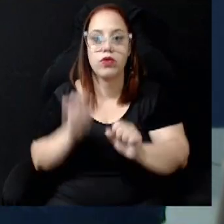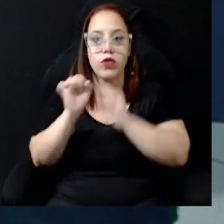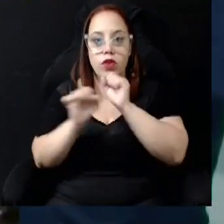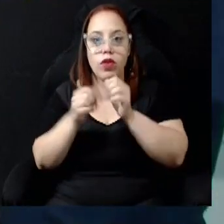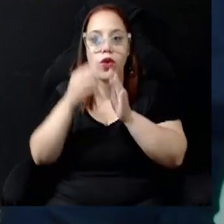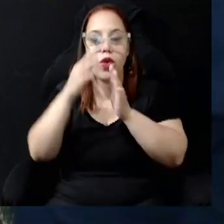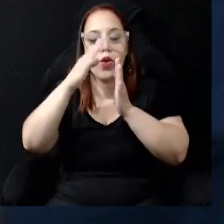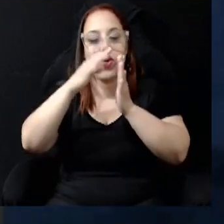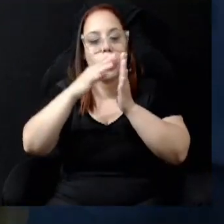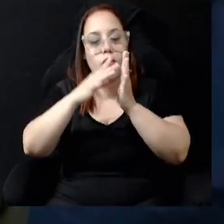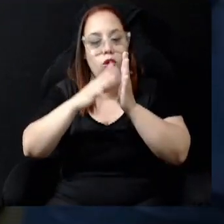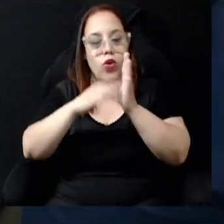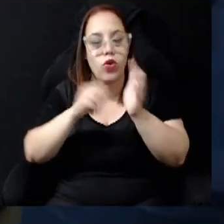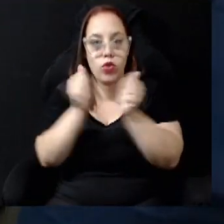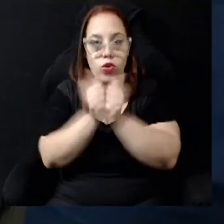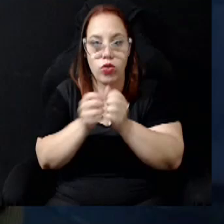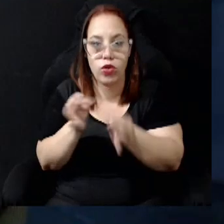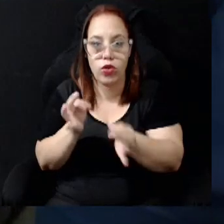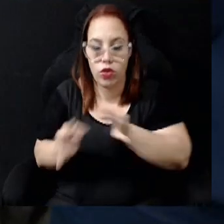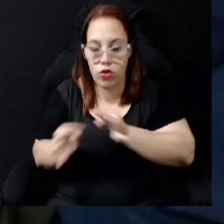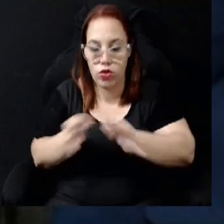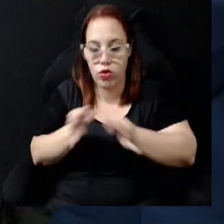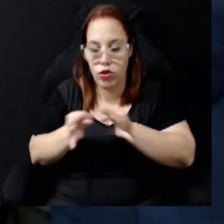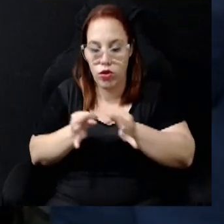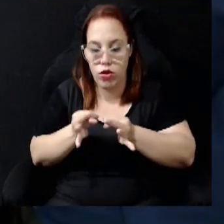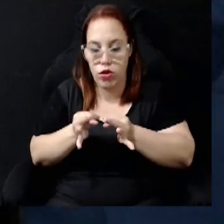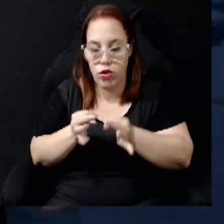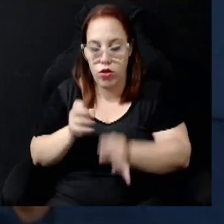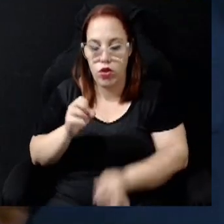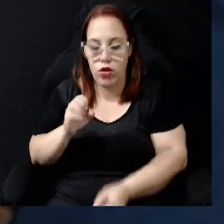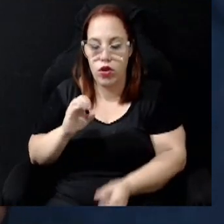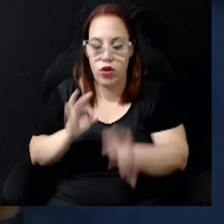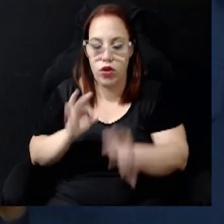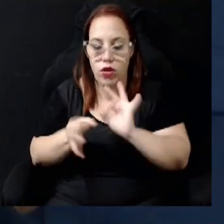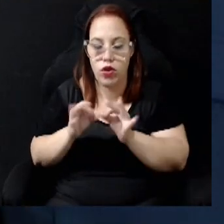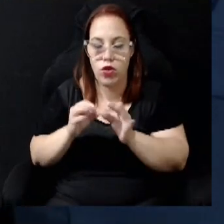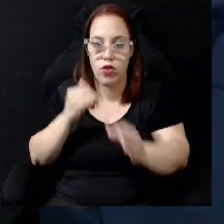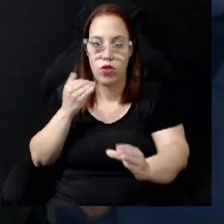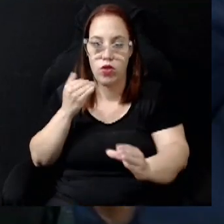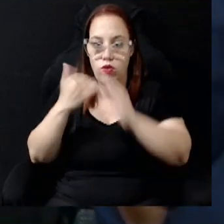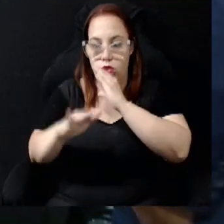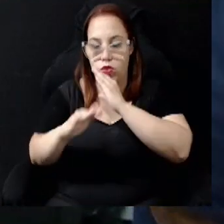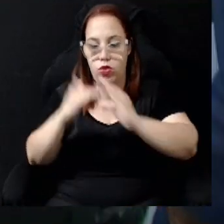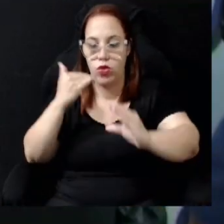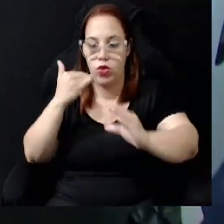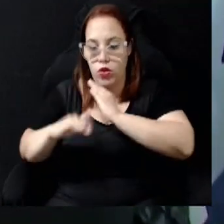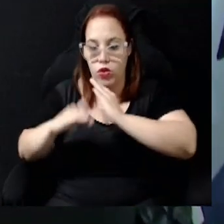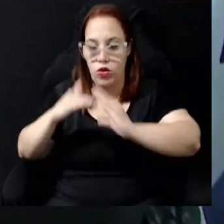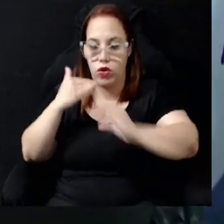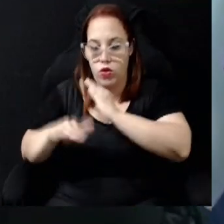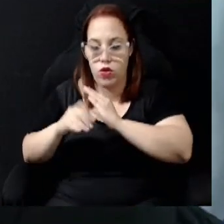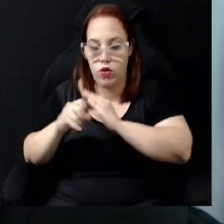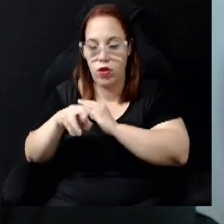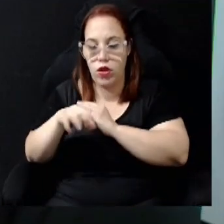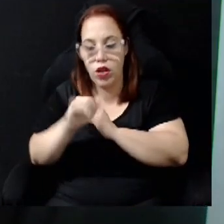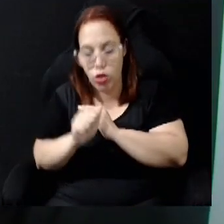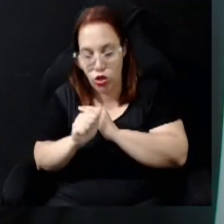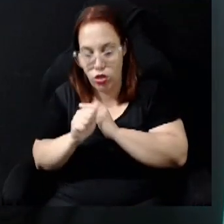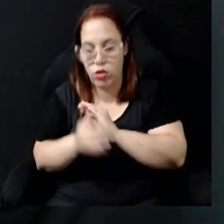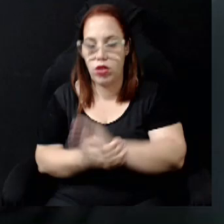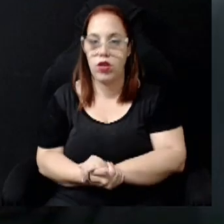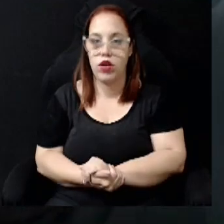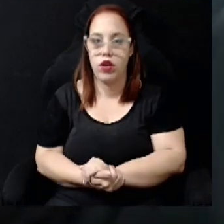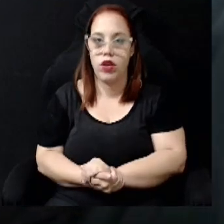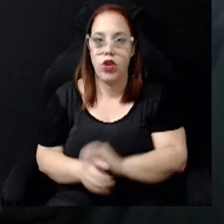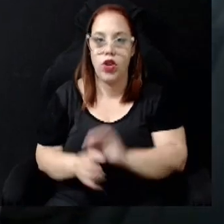com o técnico da Justiça Eleitoral, o envio dessa mídia, né, e toda a